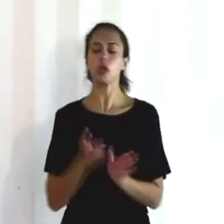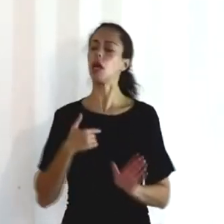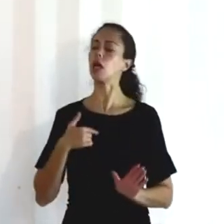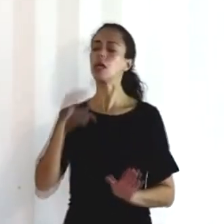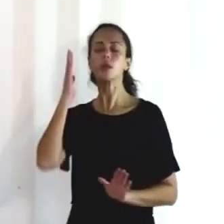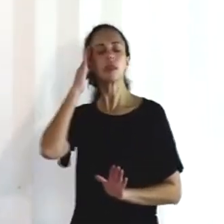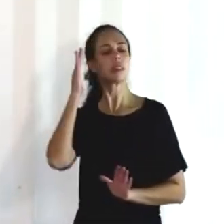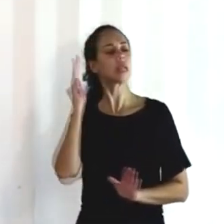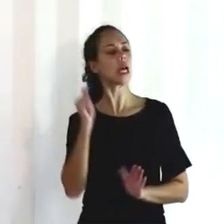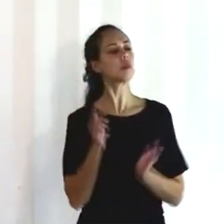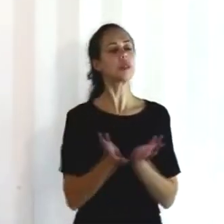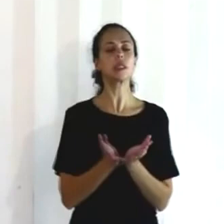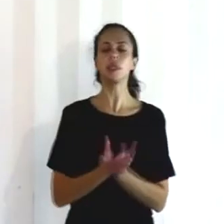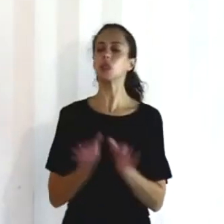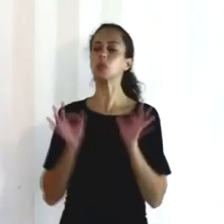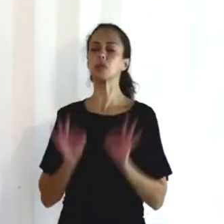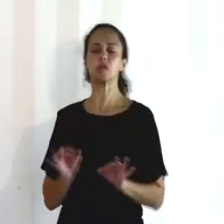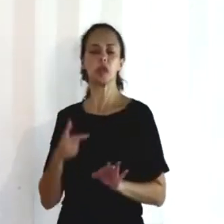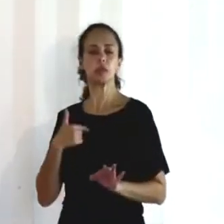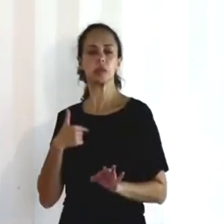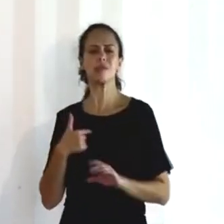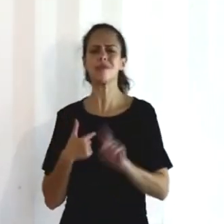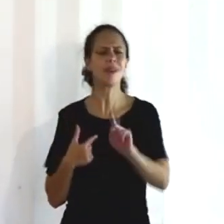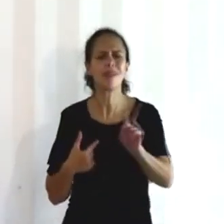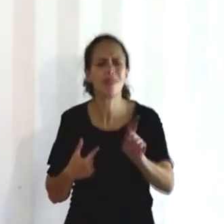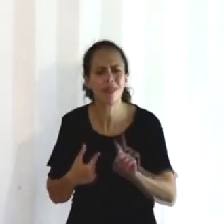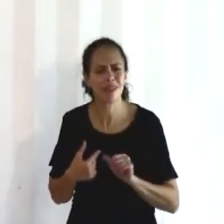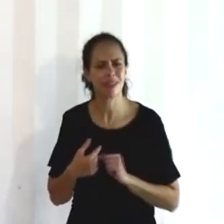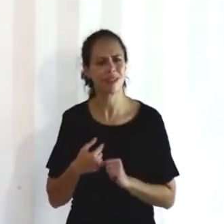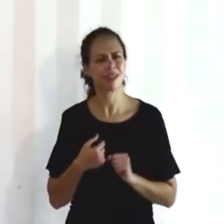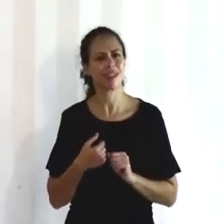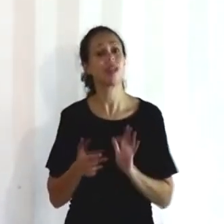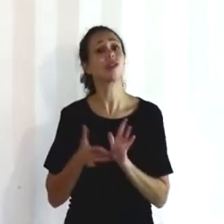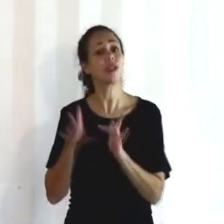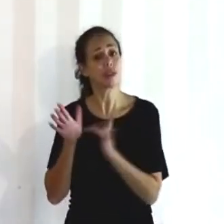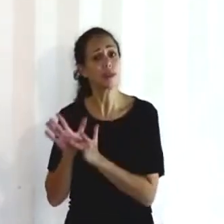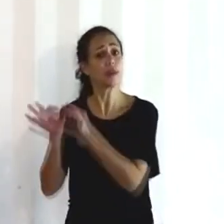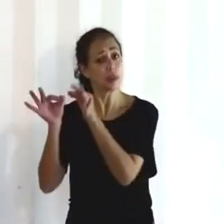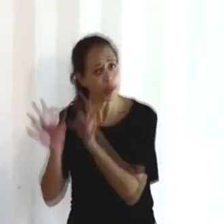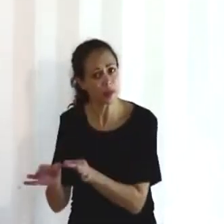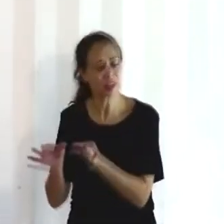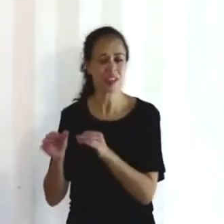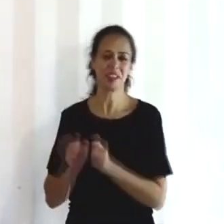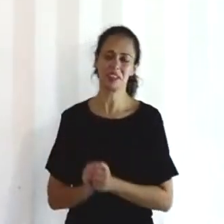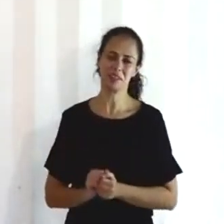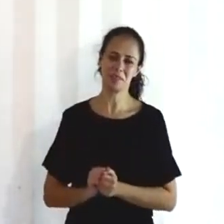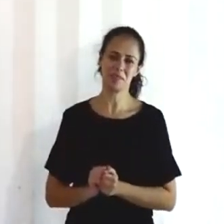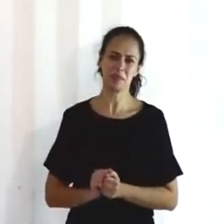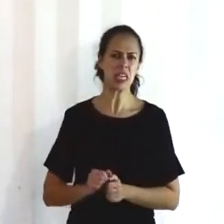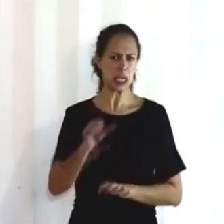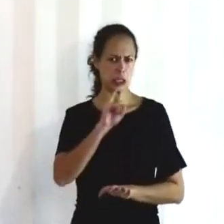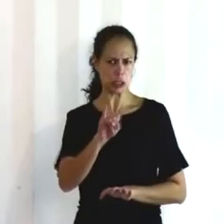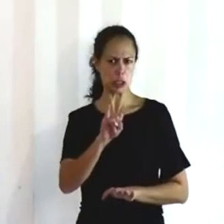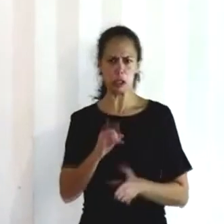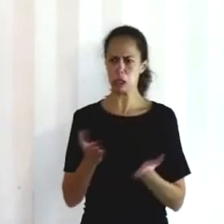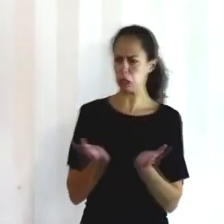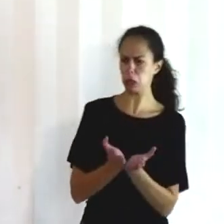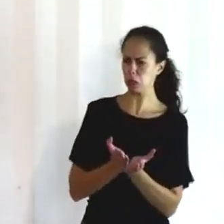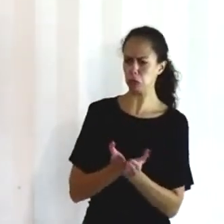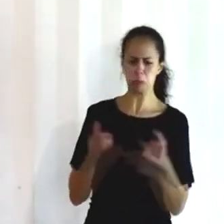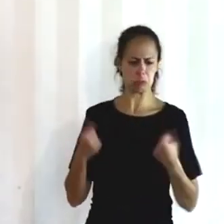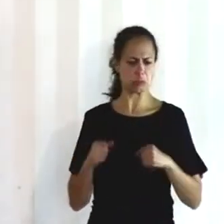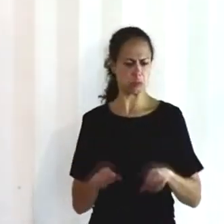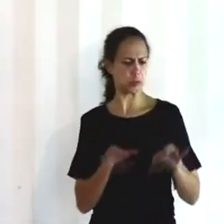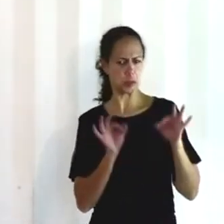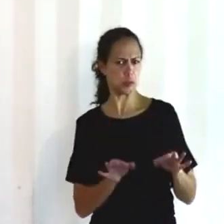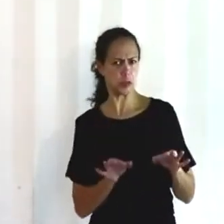nossa história não fomos nós, é Jesus. Alguns acham que se é cristão tem que fazer tudo certo. Porque